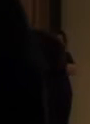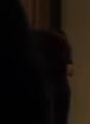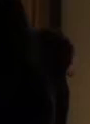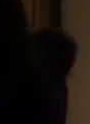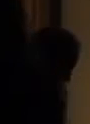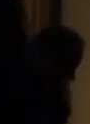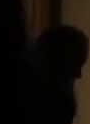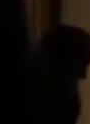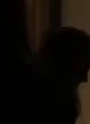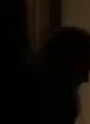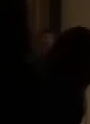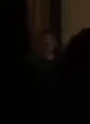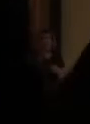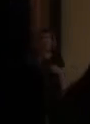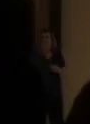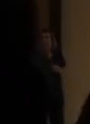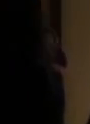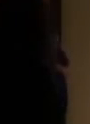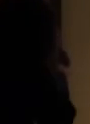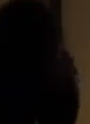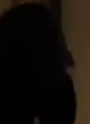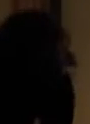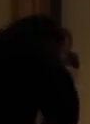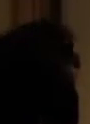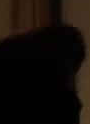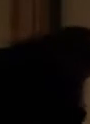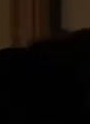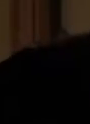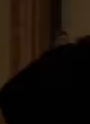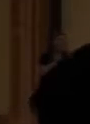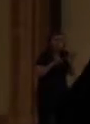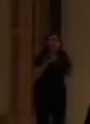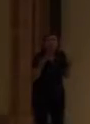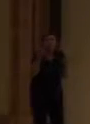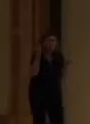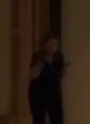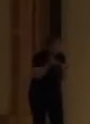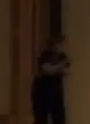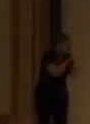sobre o que é que se passa exatamente nesta terra,